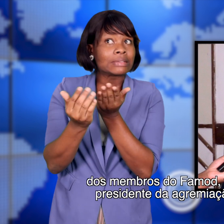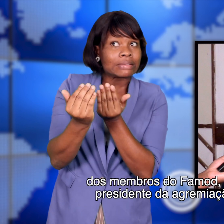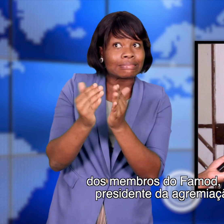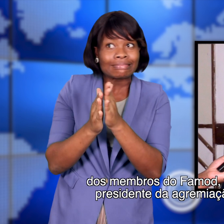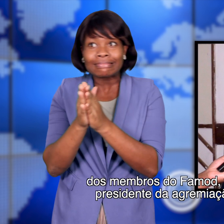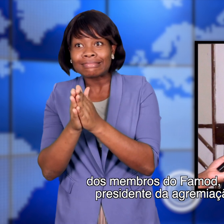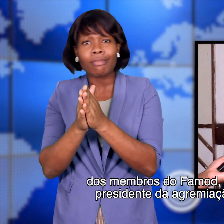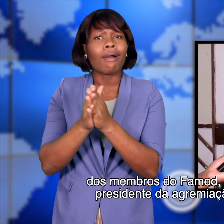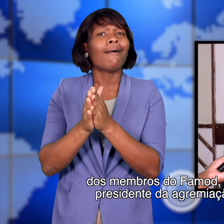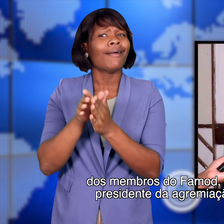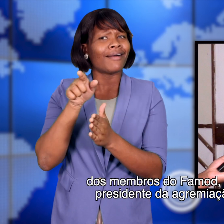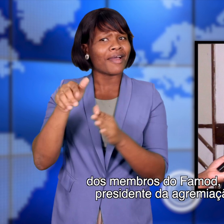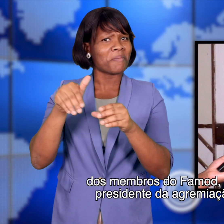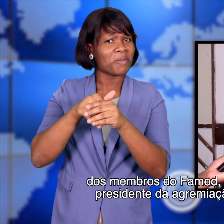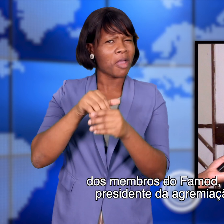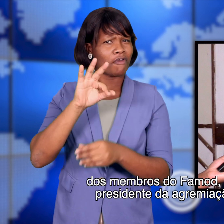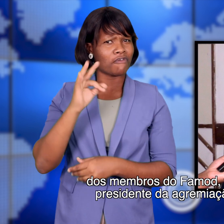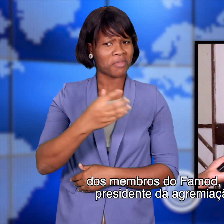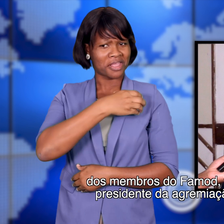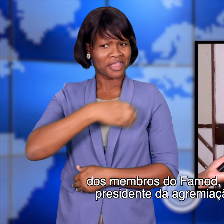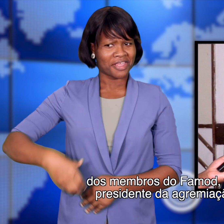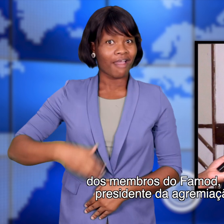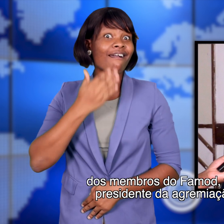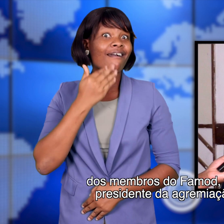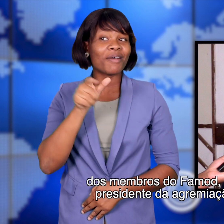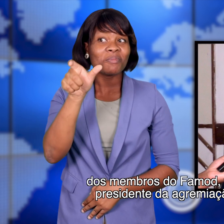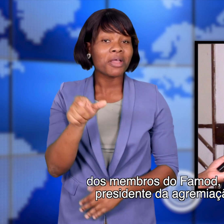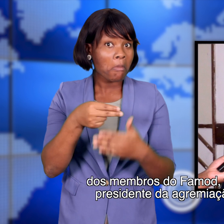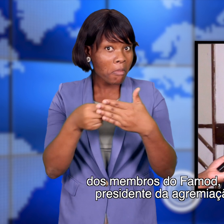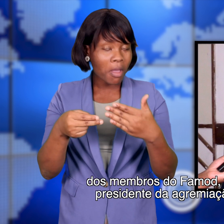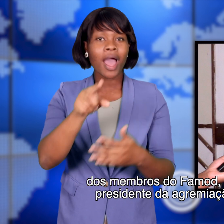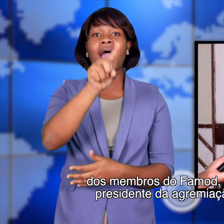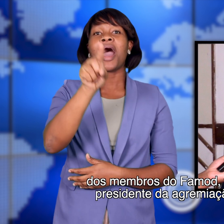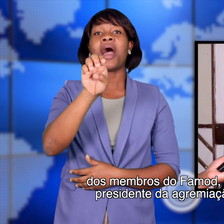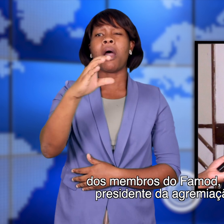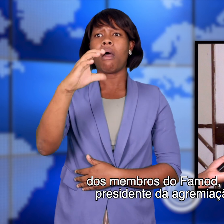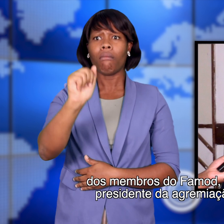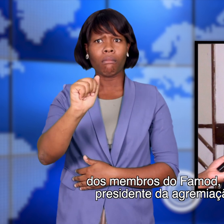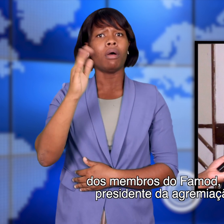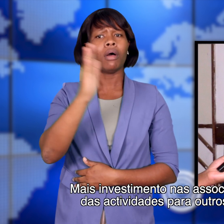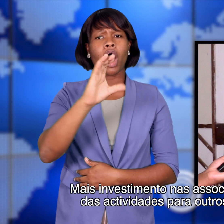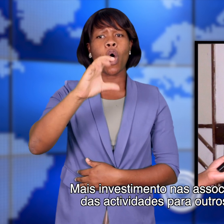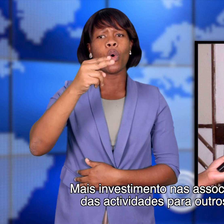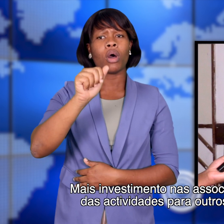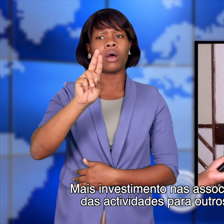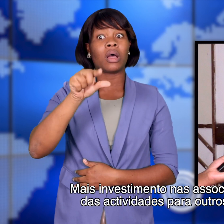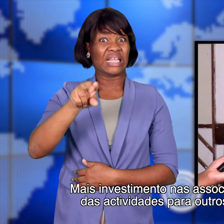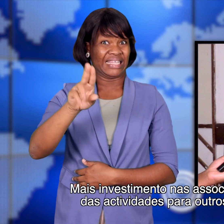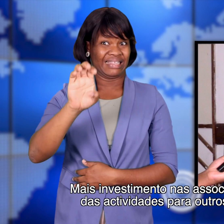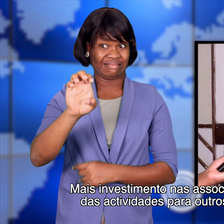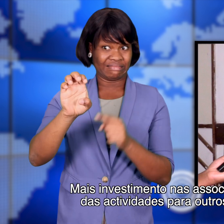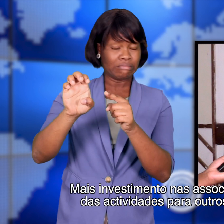dos membros da FAMOT face ao recém-eleito presidente da agremiação, Zeca Chauque.